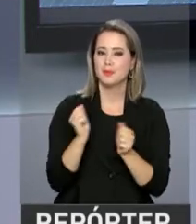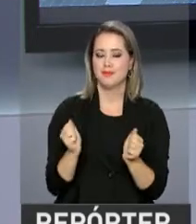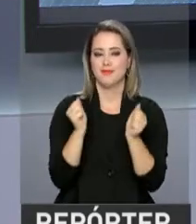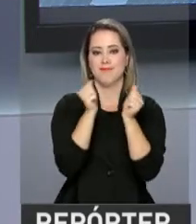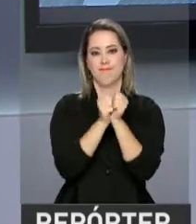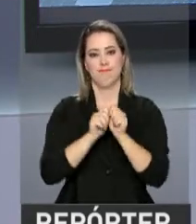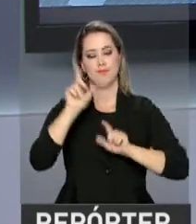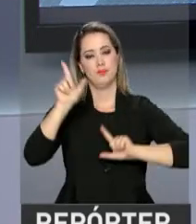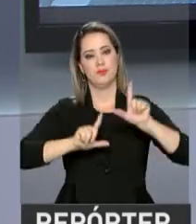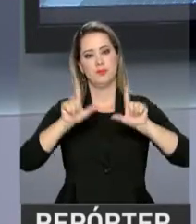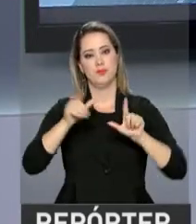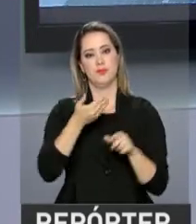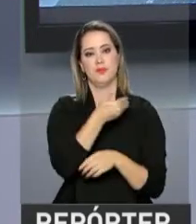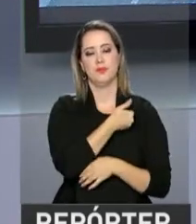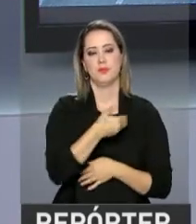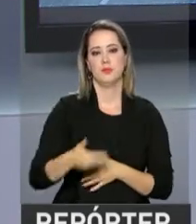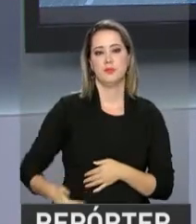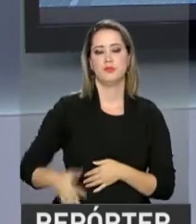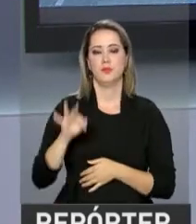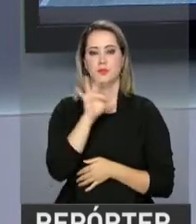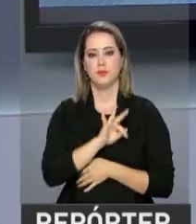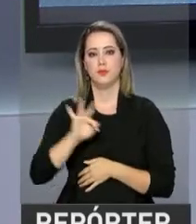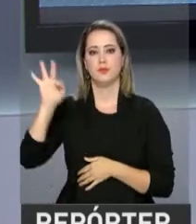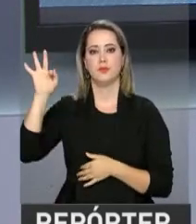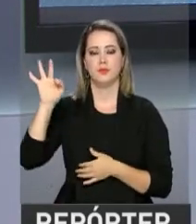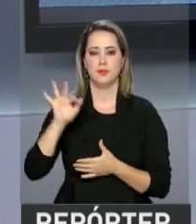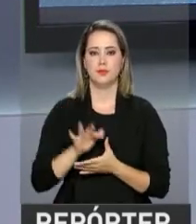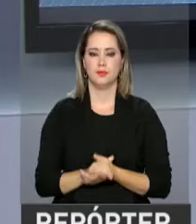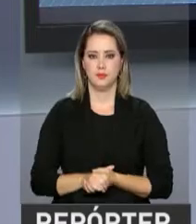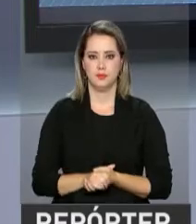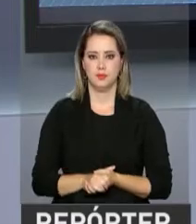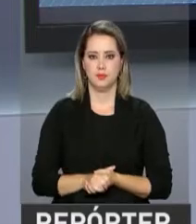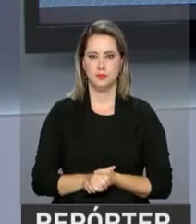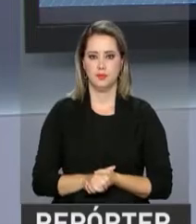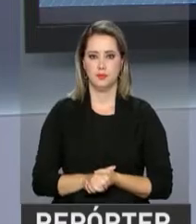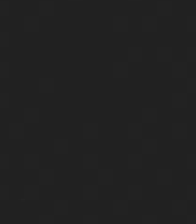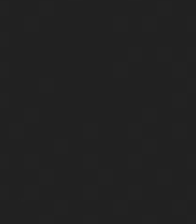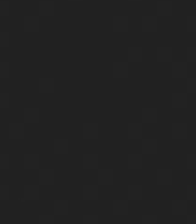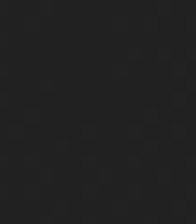continue com a gente aqui na nbr a tv do governo federal